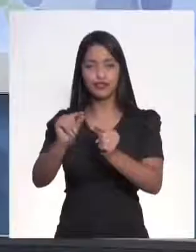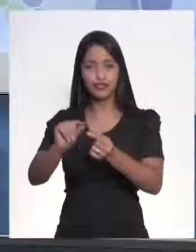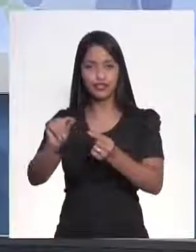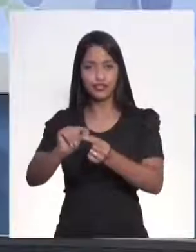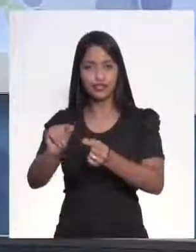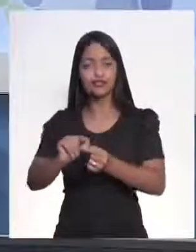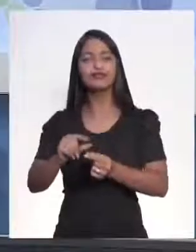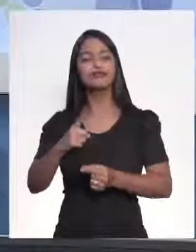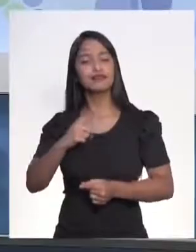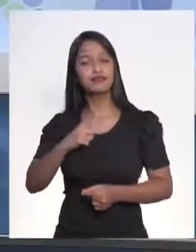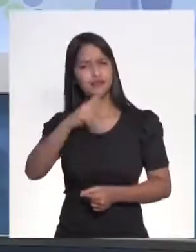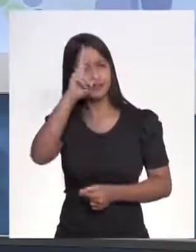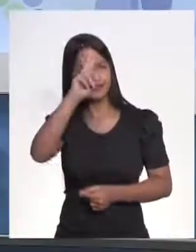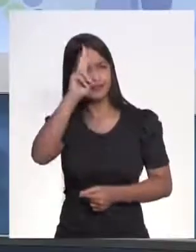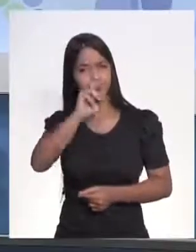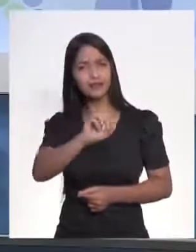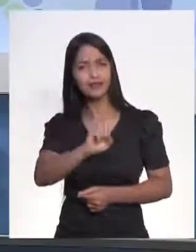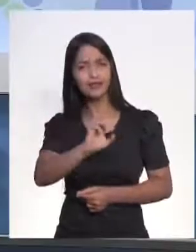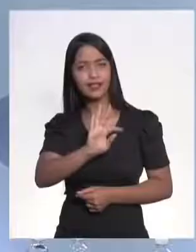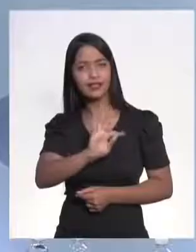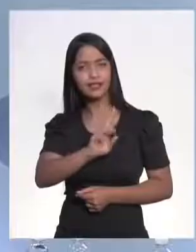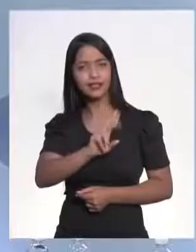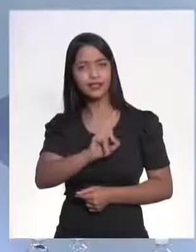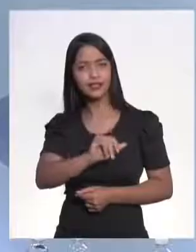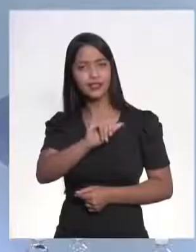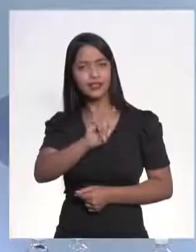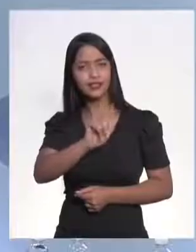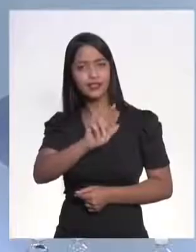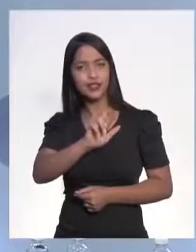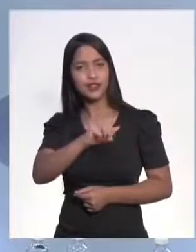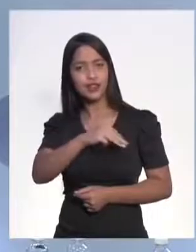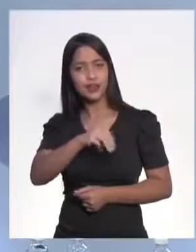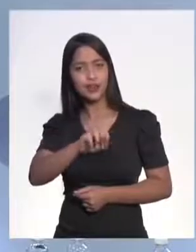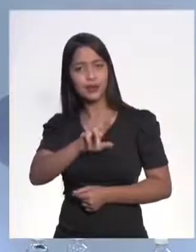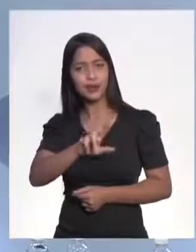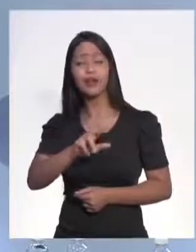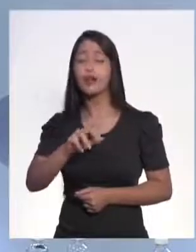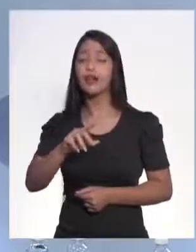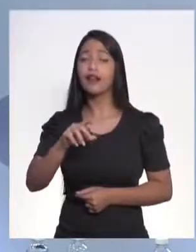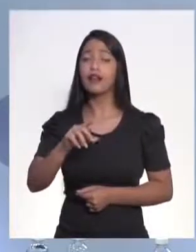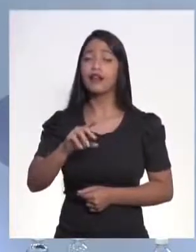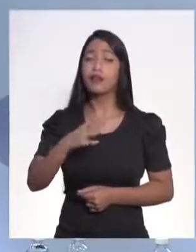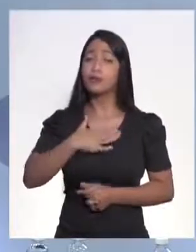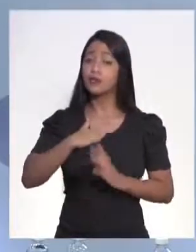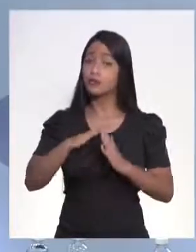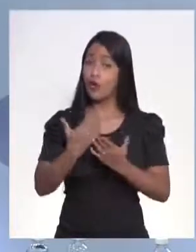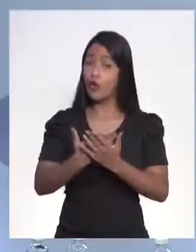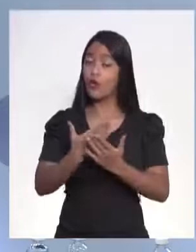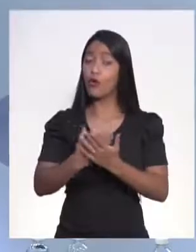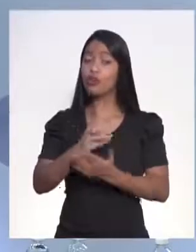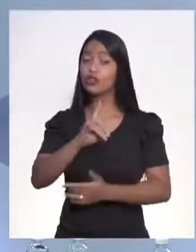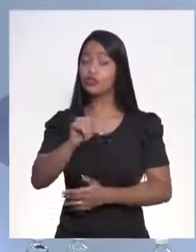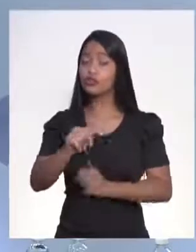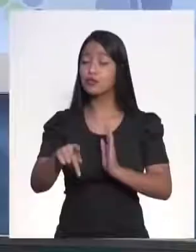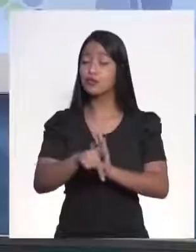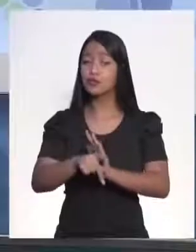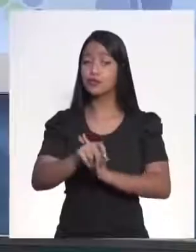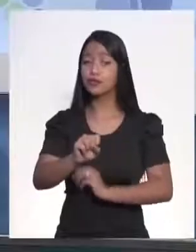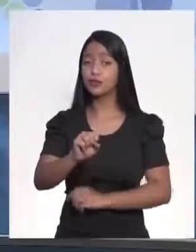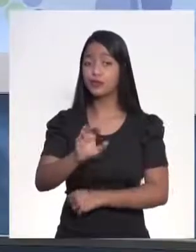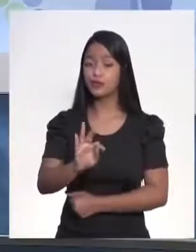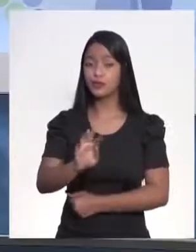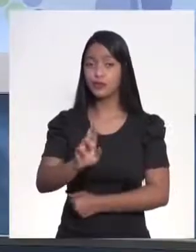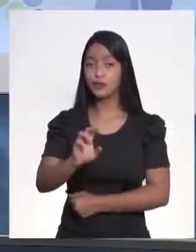inspira lembra do isso de greve não olha ele falou strogonoff na minha escola tem strogonoff tem o dia do strogonoff adora que